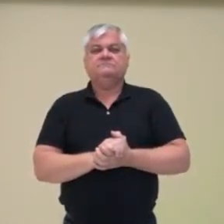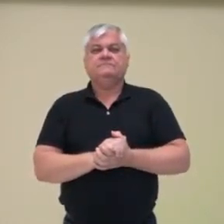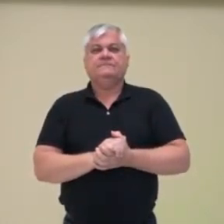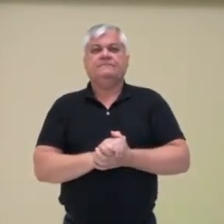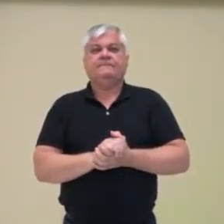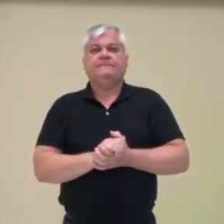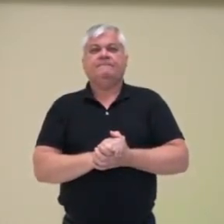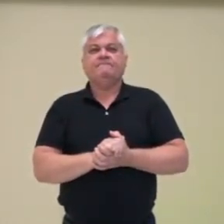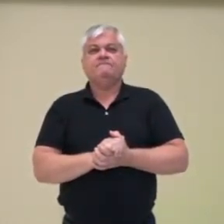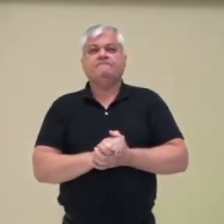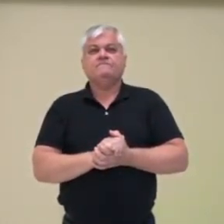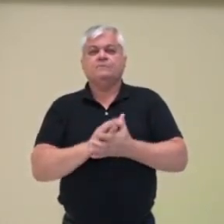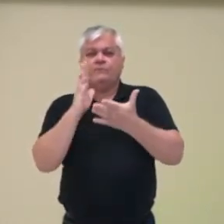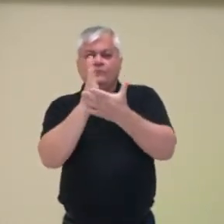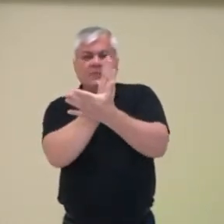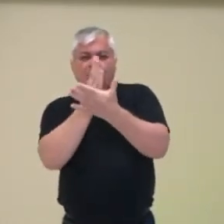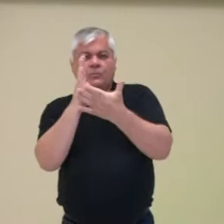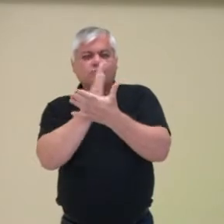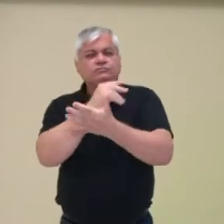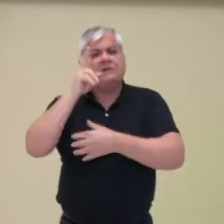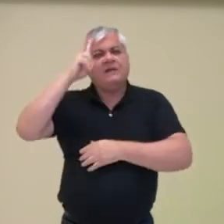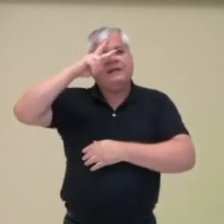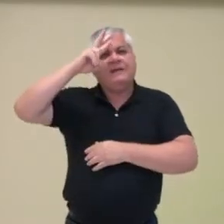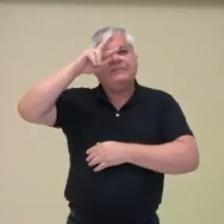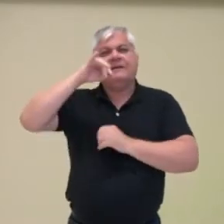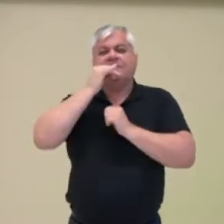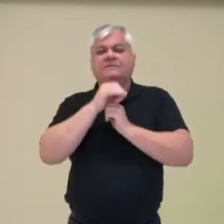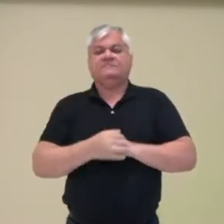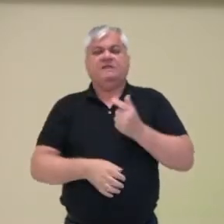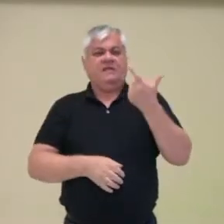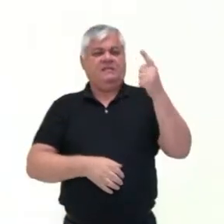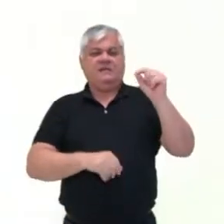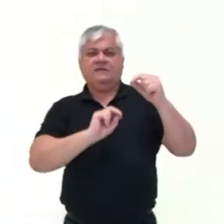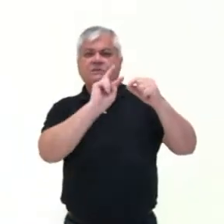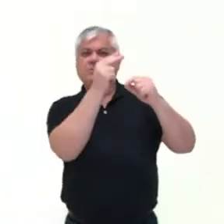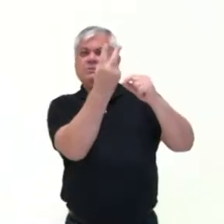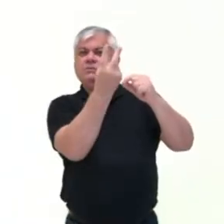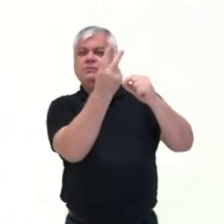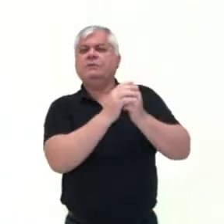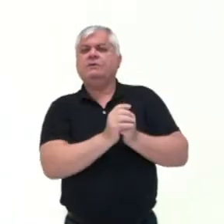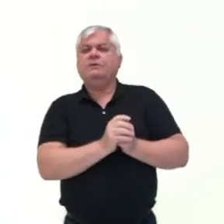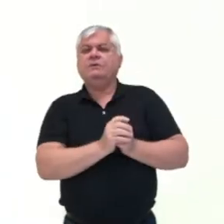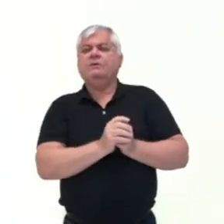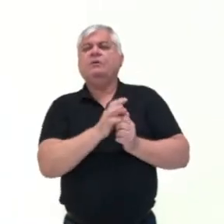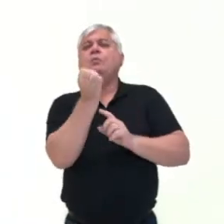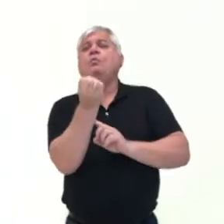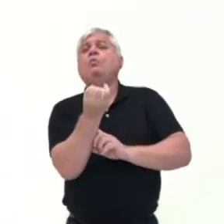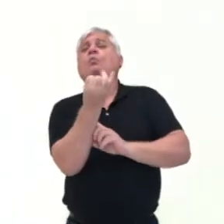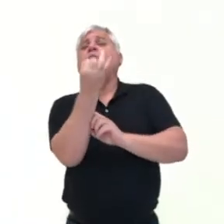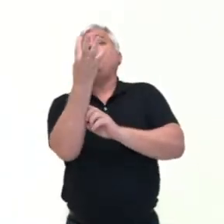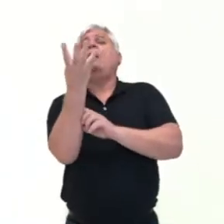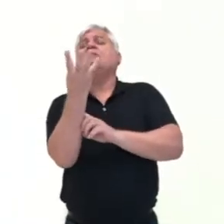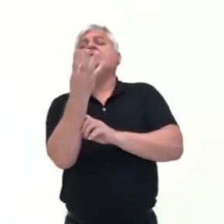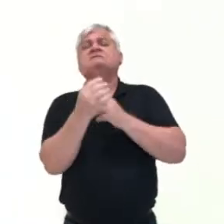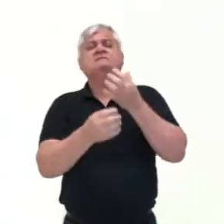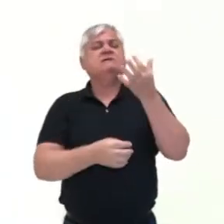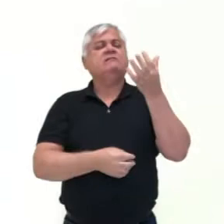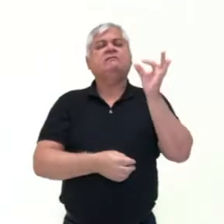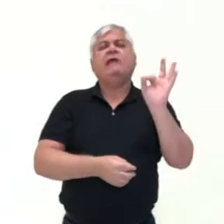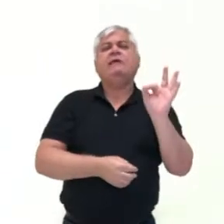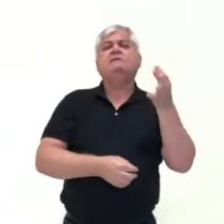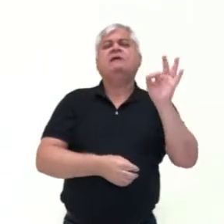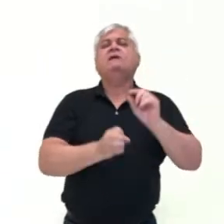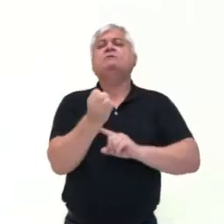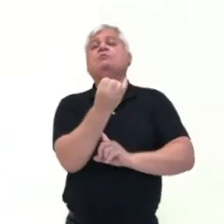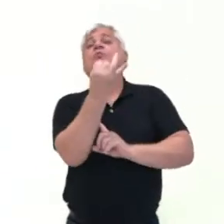Algumas, vamos relembrar aqui, pessoal. 10 ao quadrado. Quantas vezes está repetindo a minha base